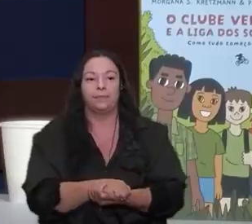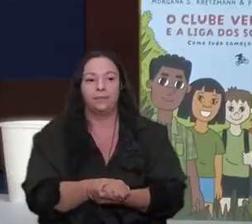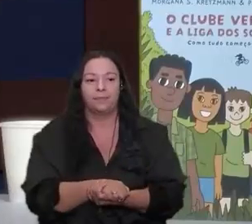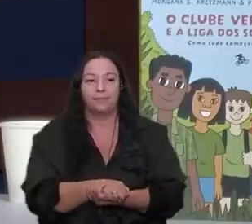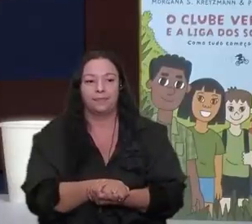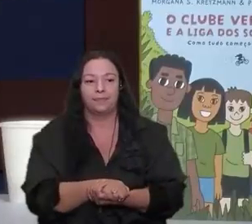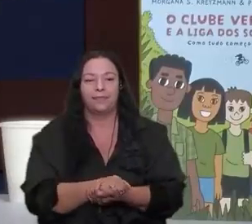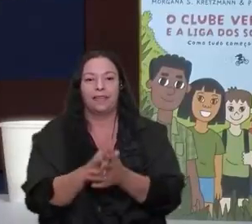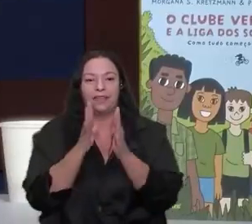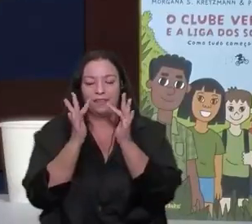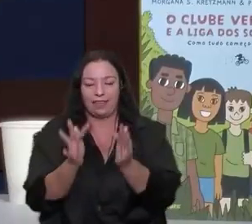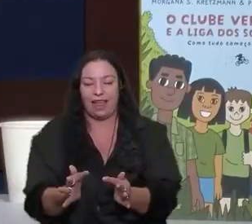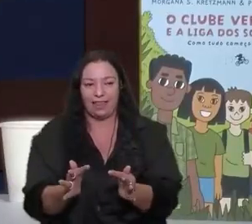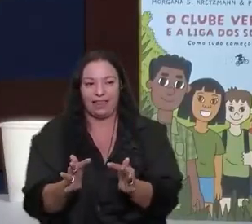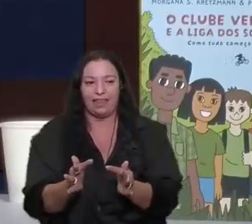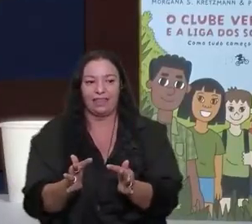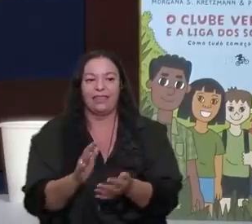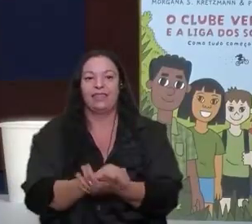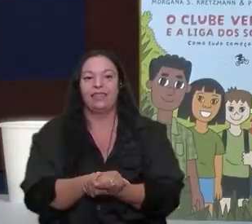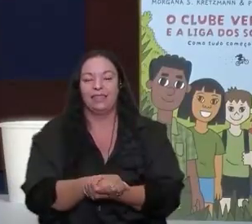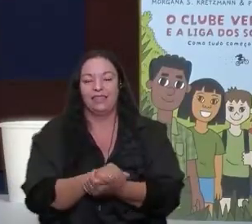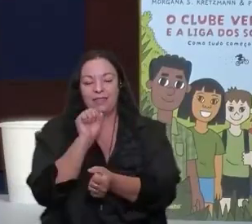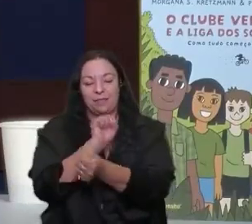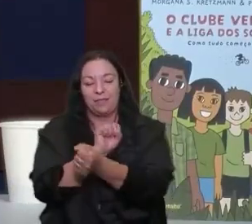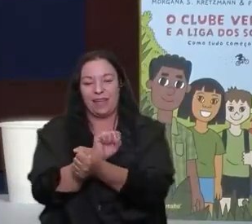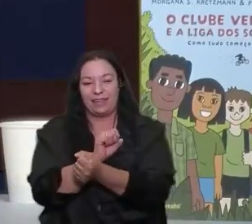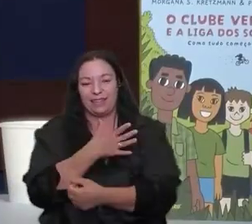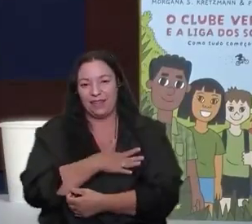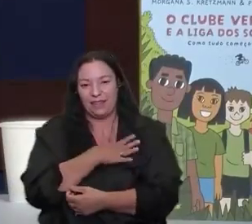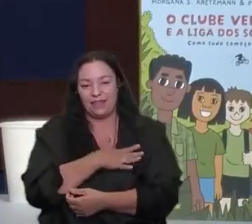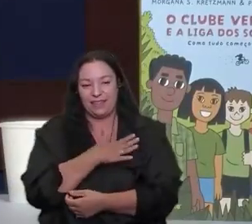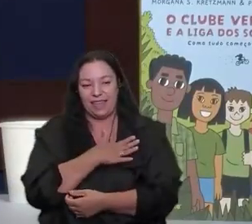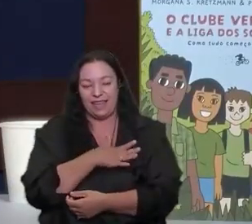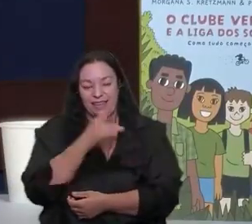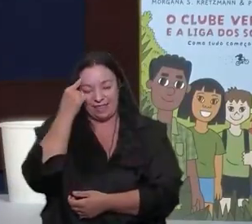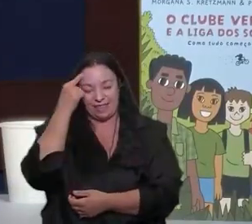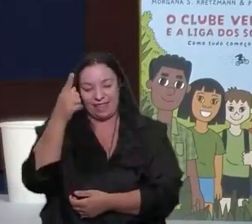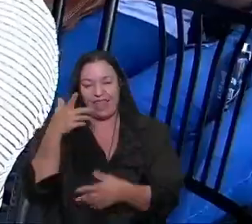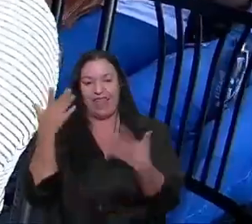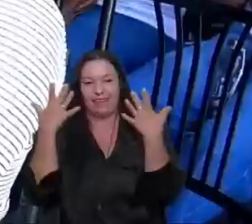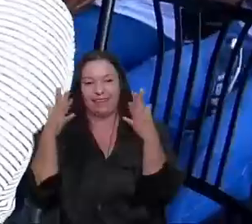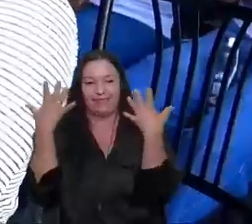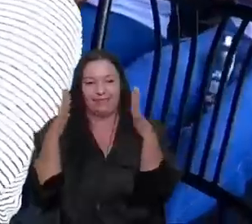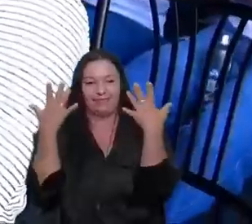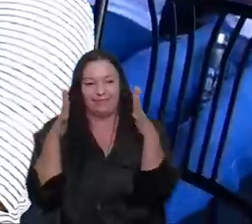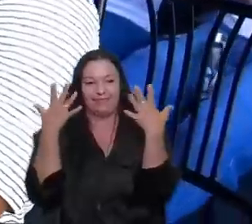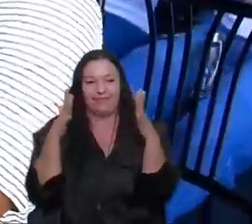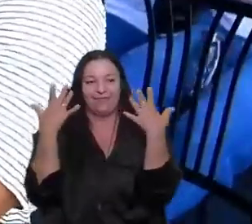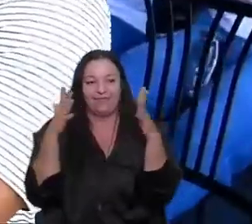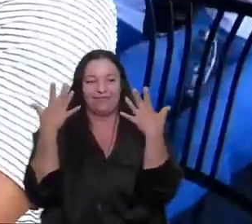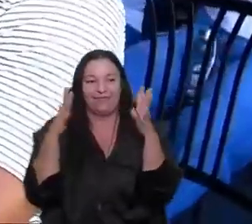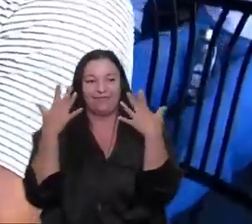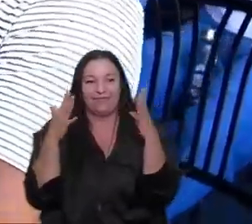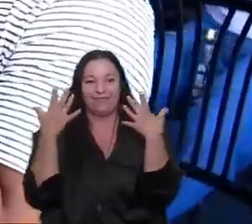ativista aqui encerra por aqui, e espero que vocês tenham gostado dessa ideia.